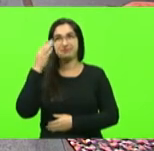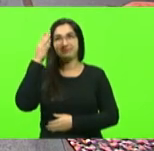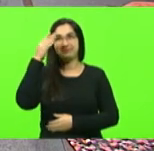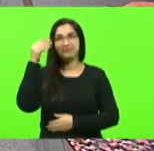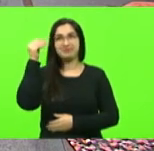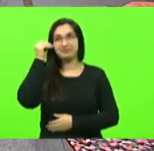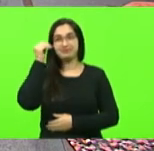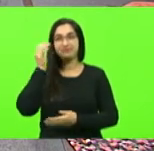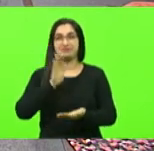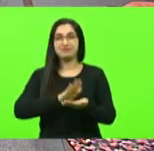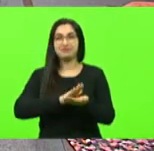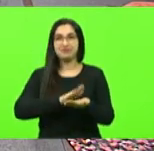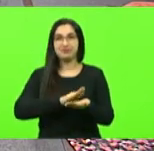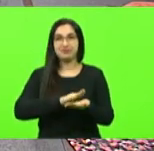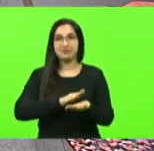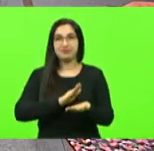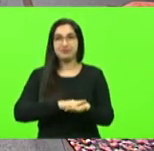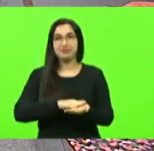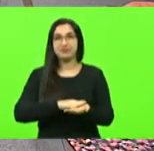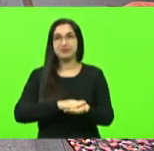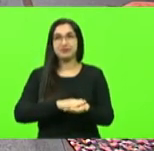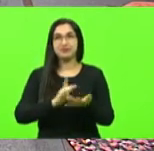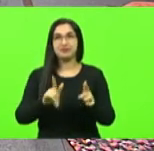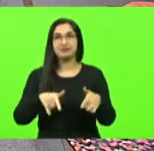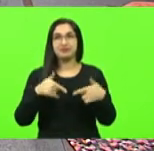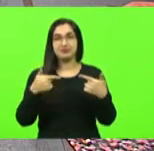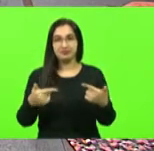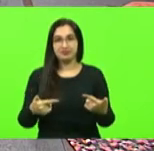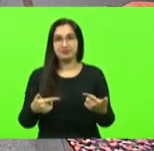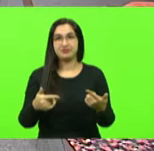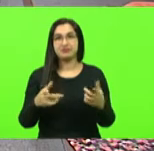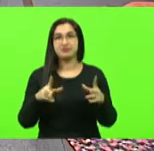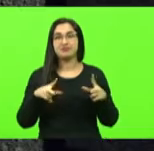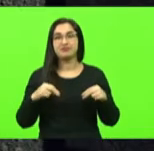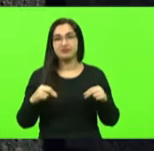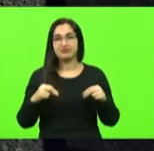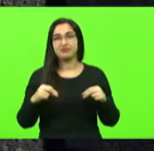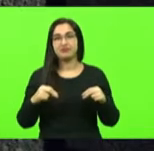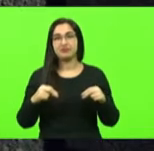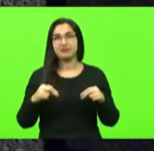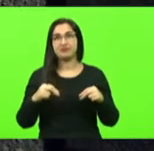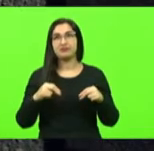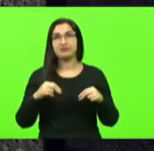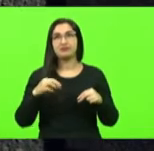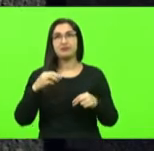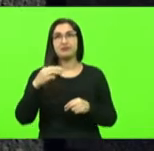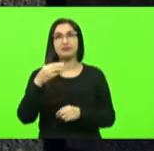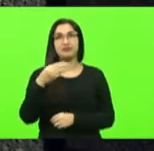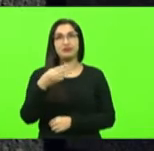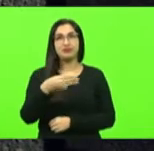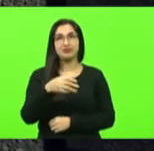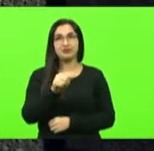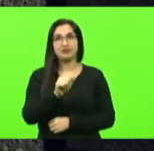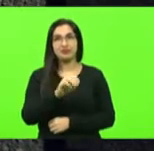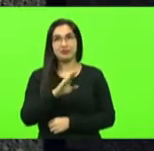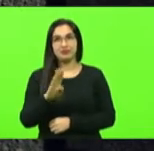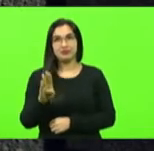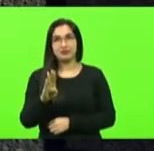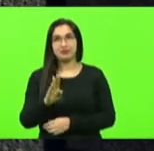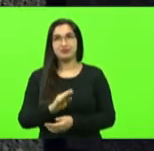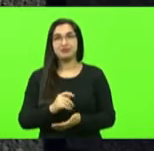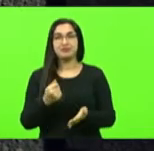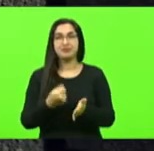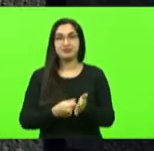meus parabéns pelo esse ato, pelo esse reconhecimento do Movimento X por Barragem, a luta de 30